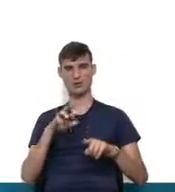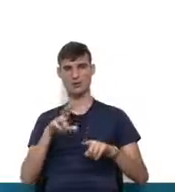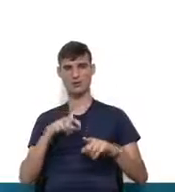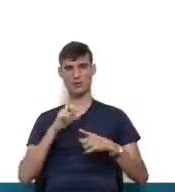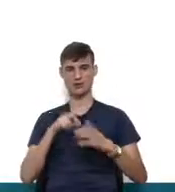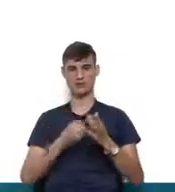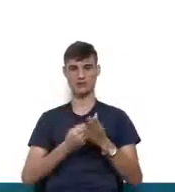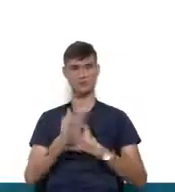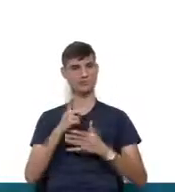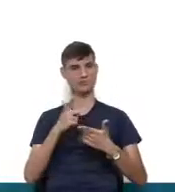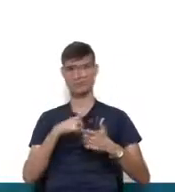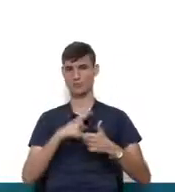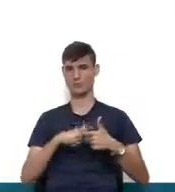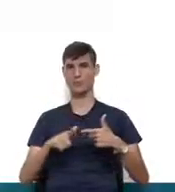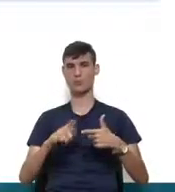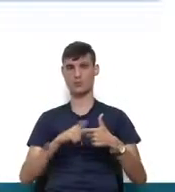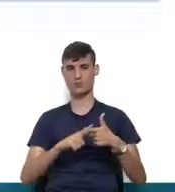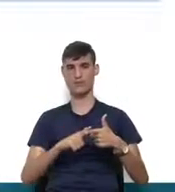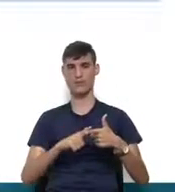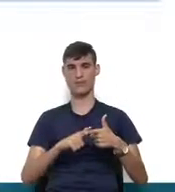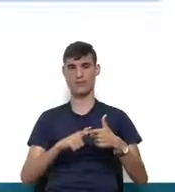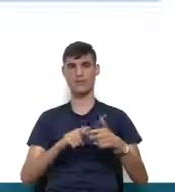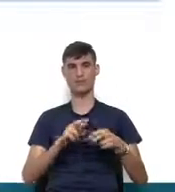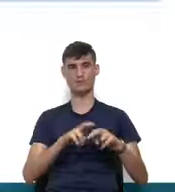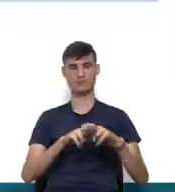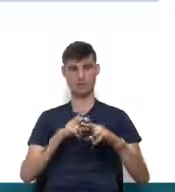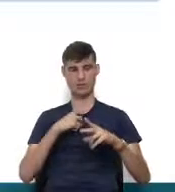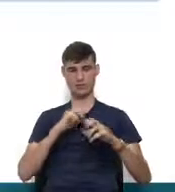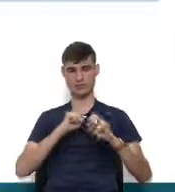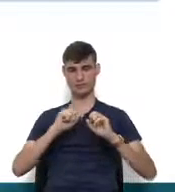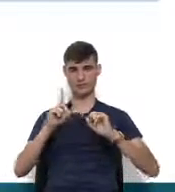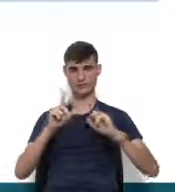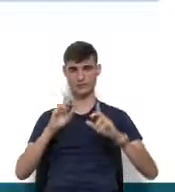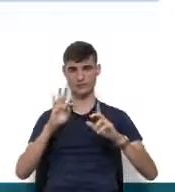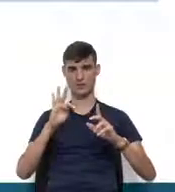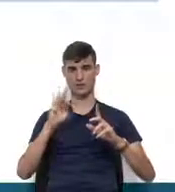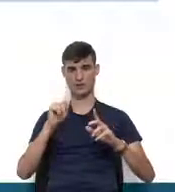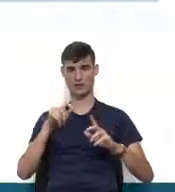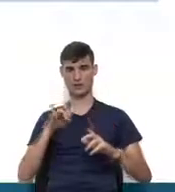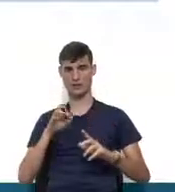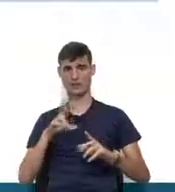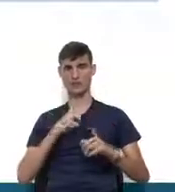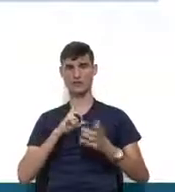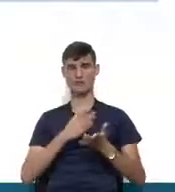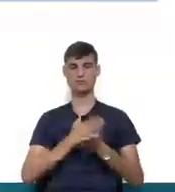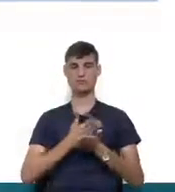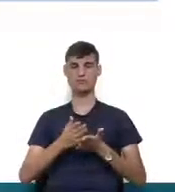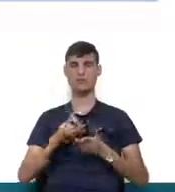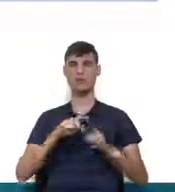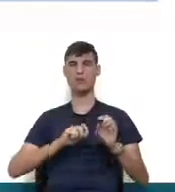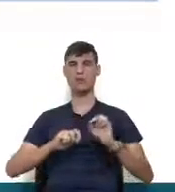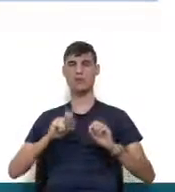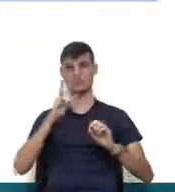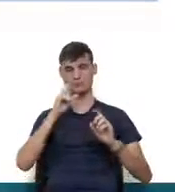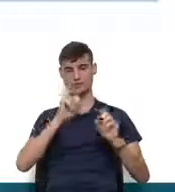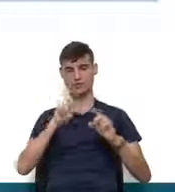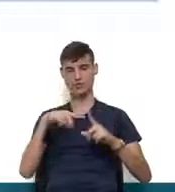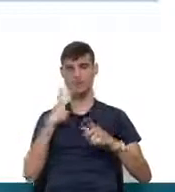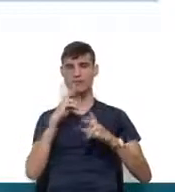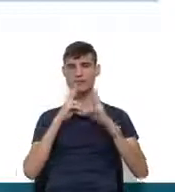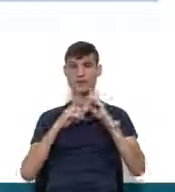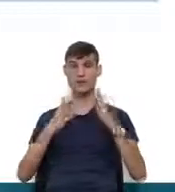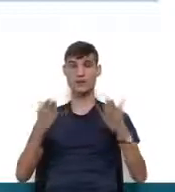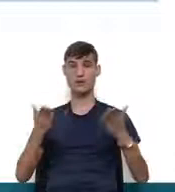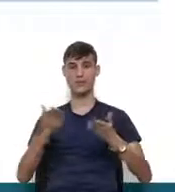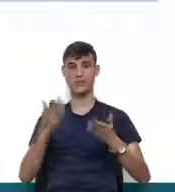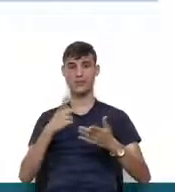na origem, não tem problema. Então, a expressão de Taylor centrada na origem é essa que nós acabamos de ver,